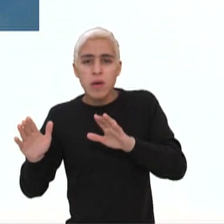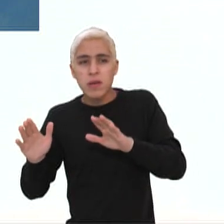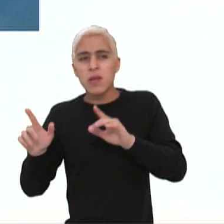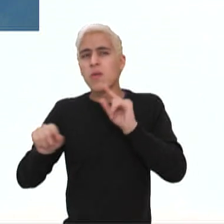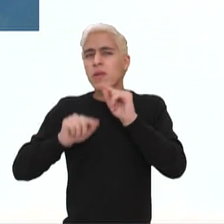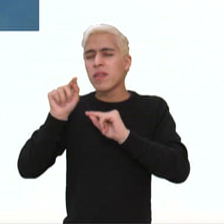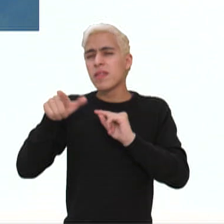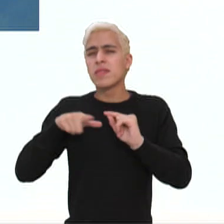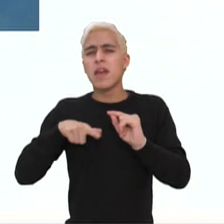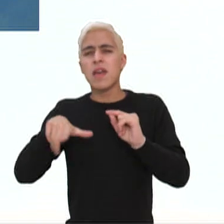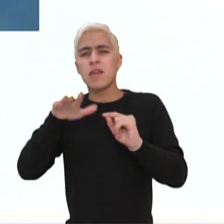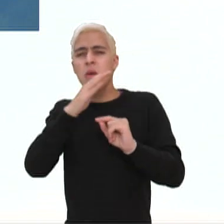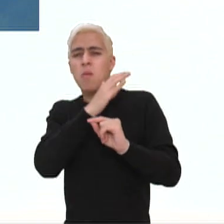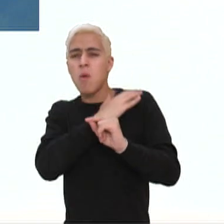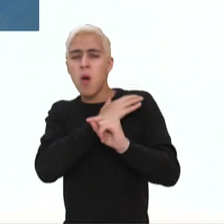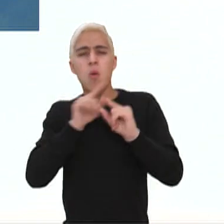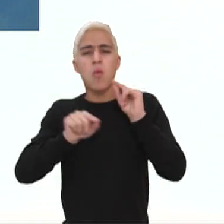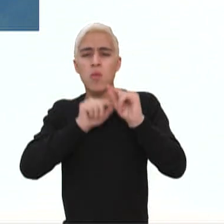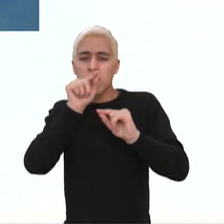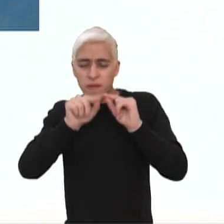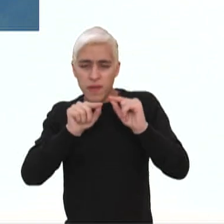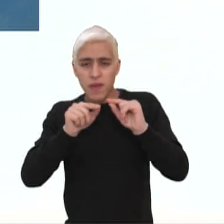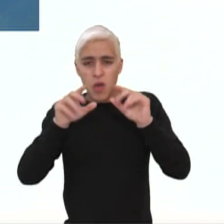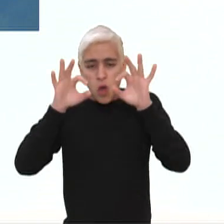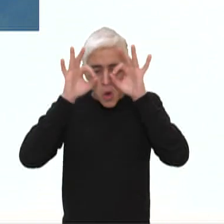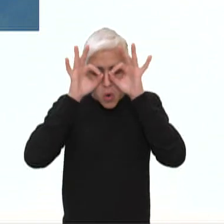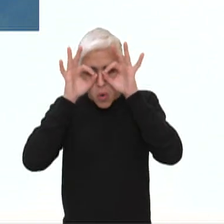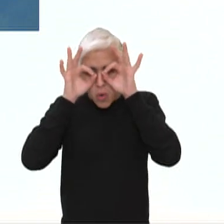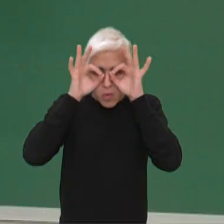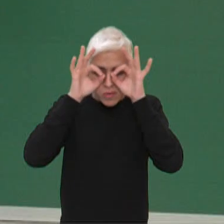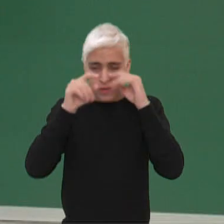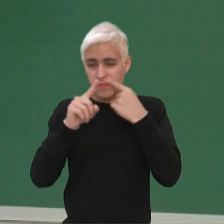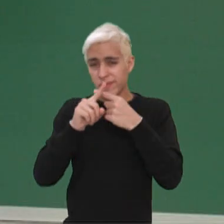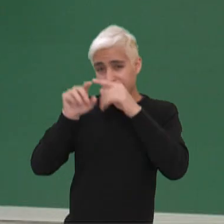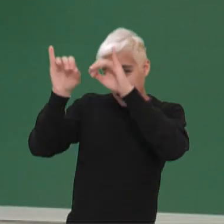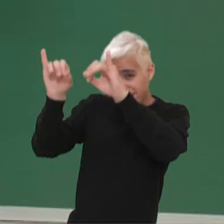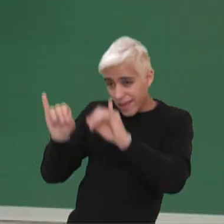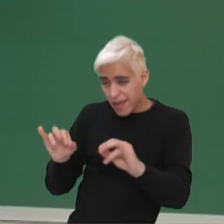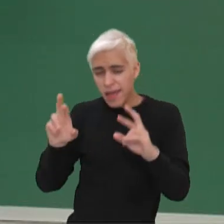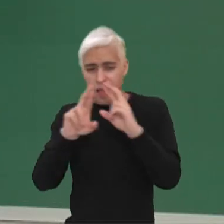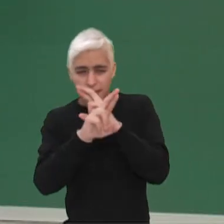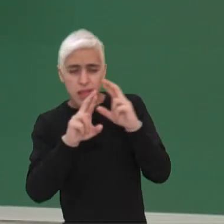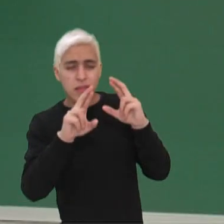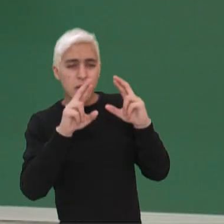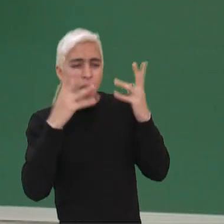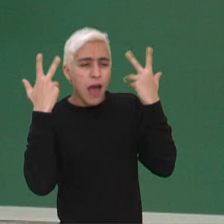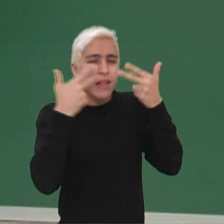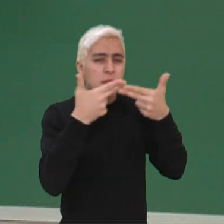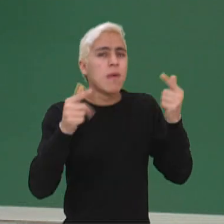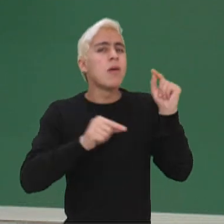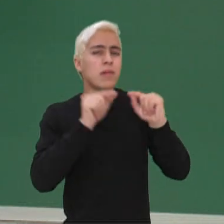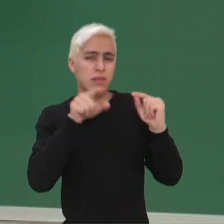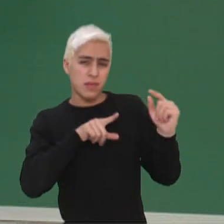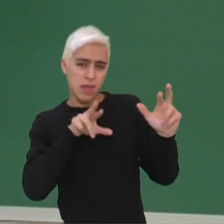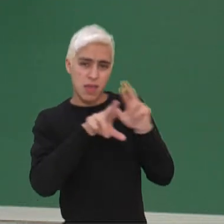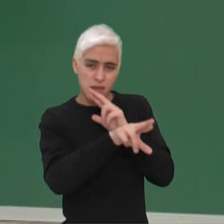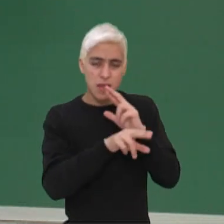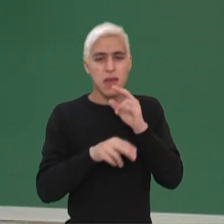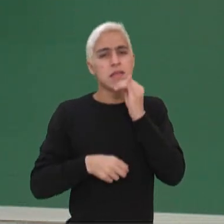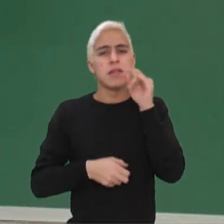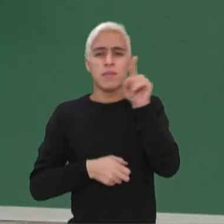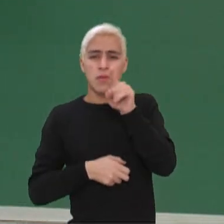uma coruja. Geralmente os deuses têm uma relação com os animais também. Por exemplo, Zeus tem a relação com o